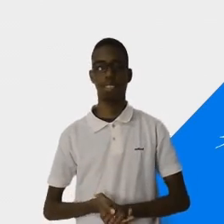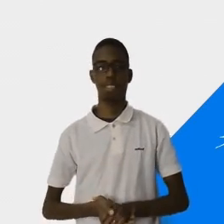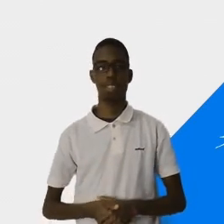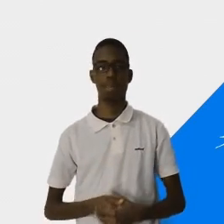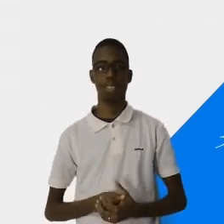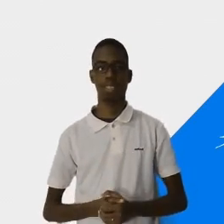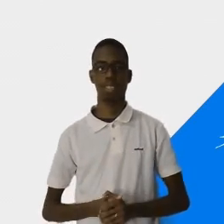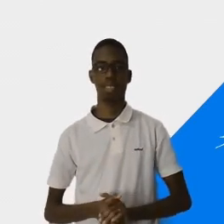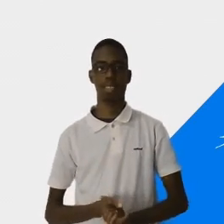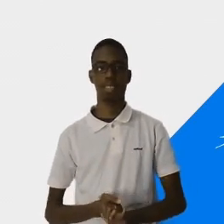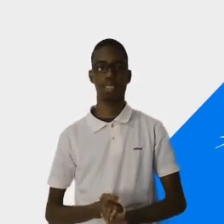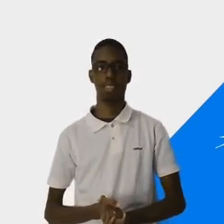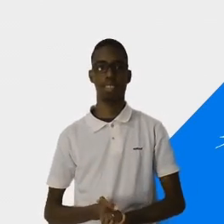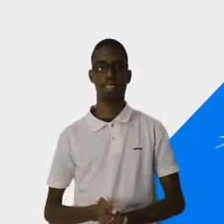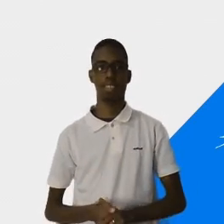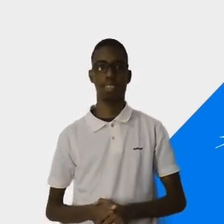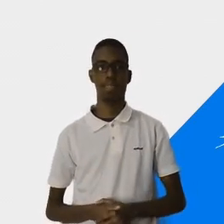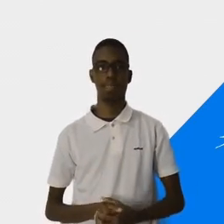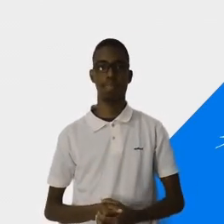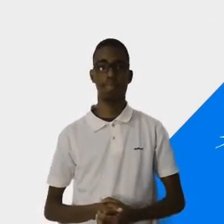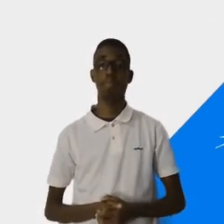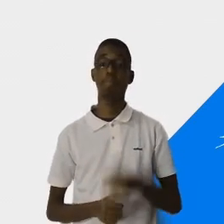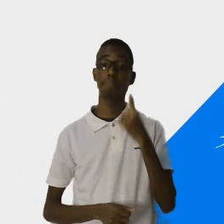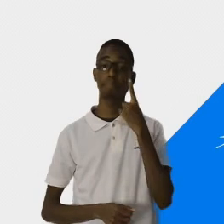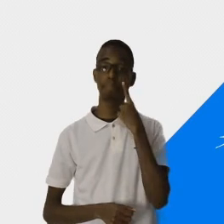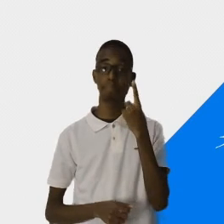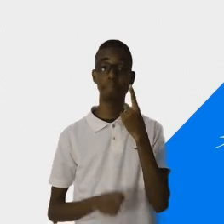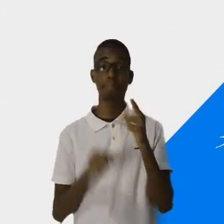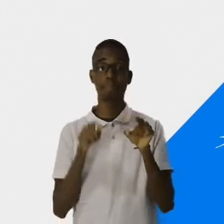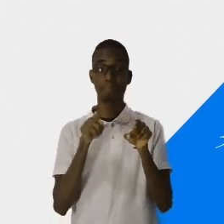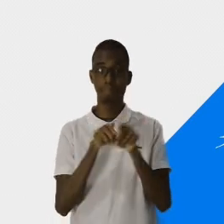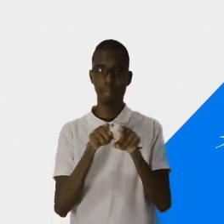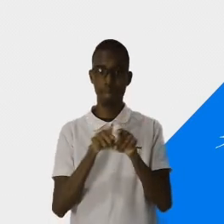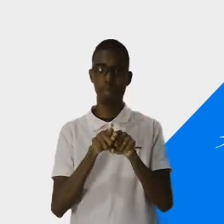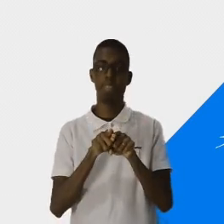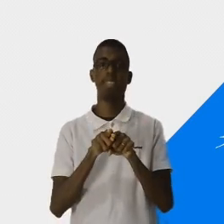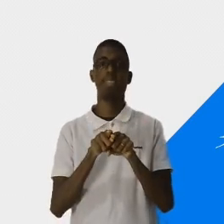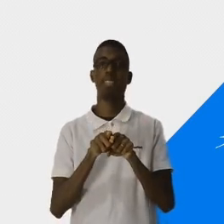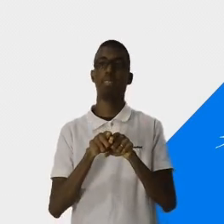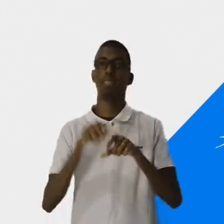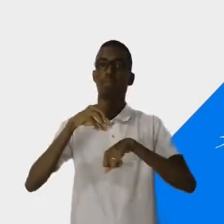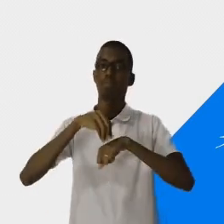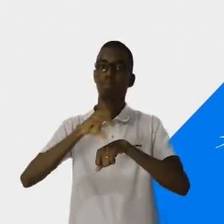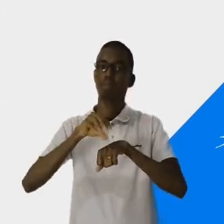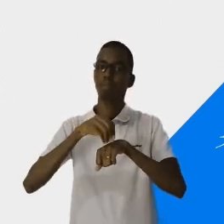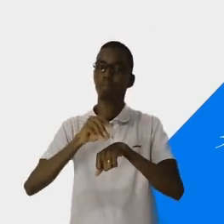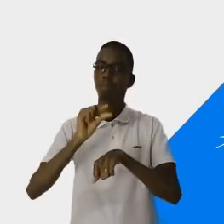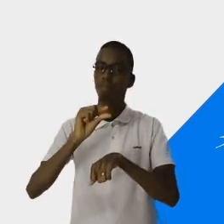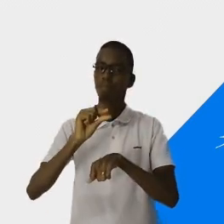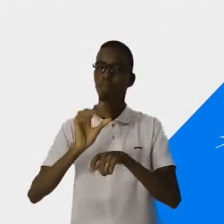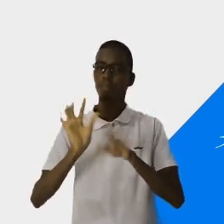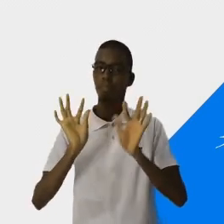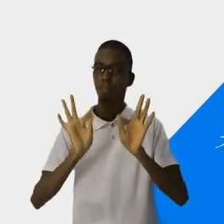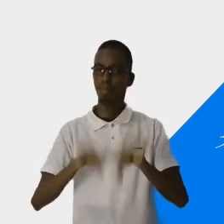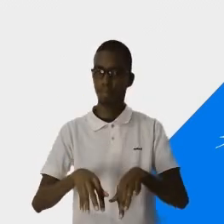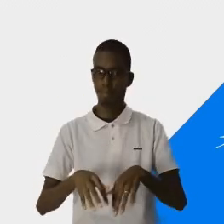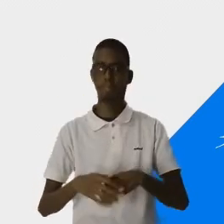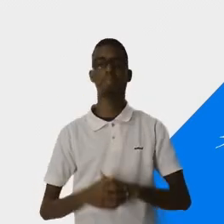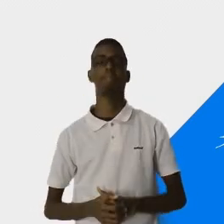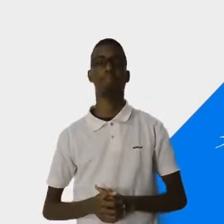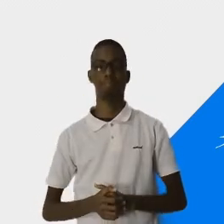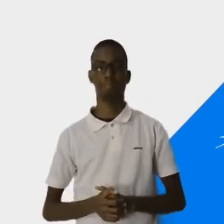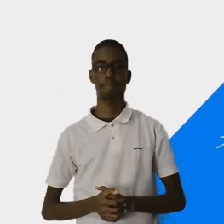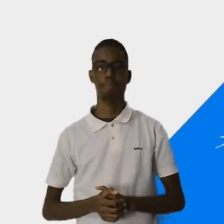E trazer para vocês algumas considerações finais ainda, do que alguns pontos que